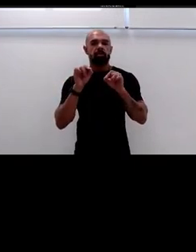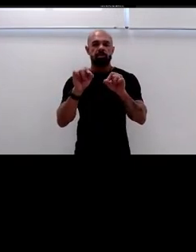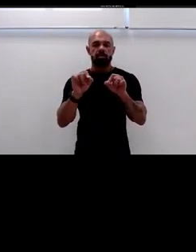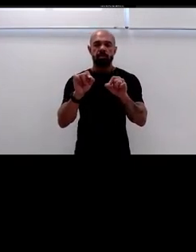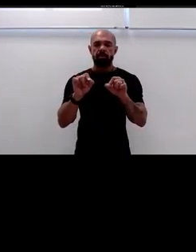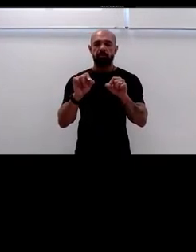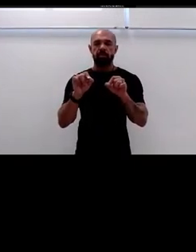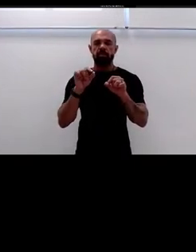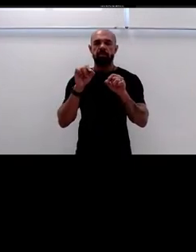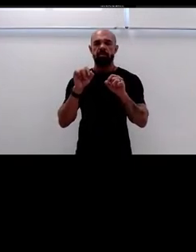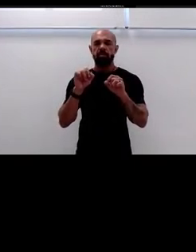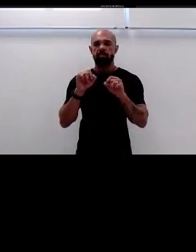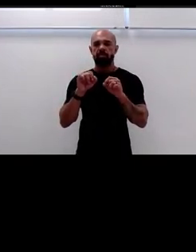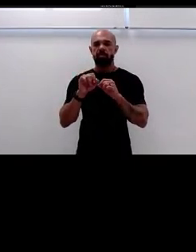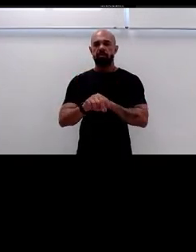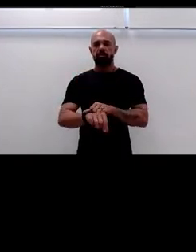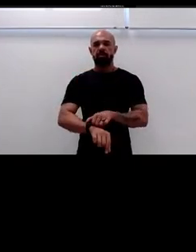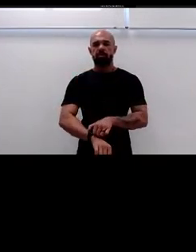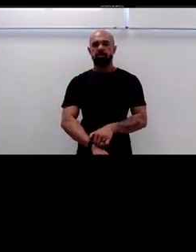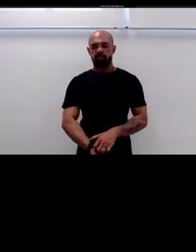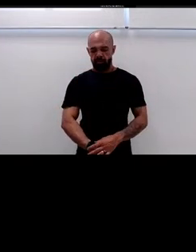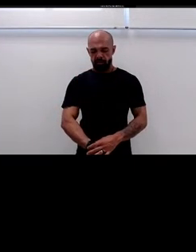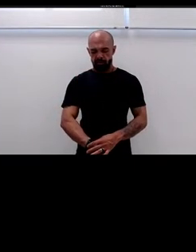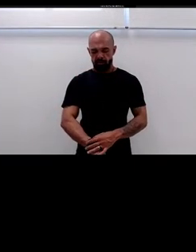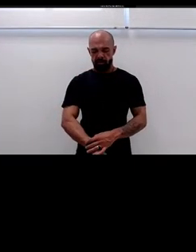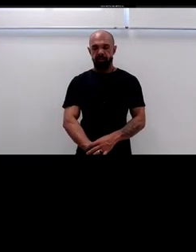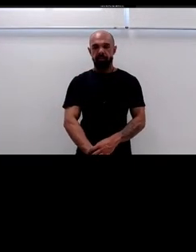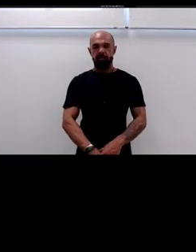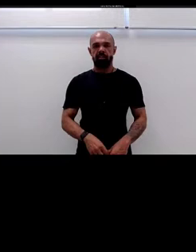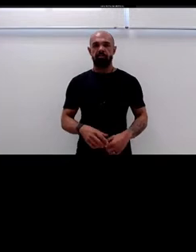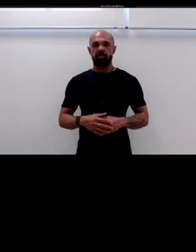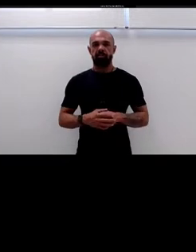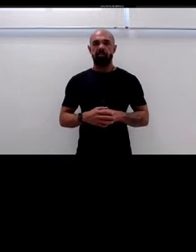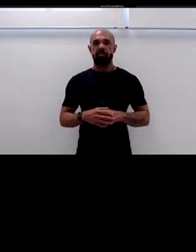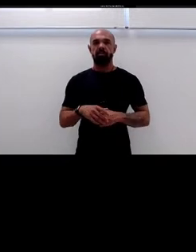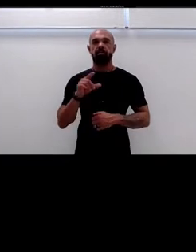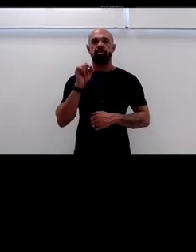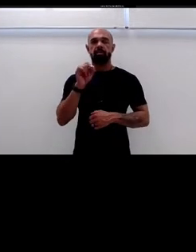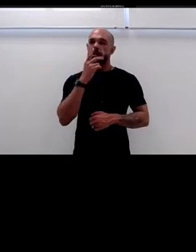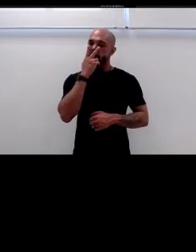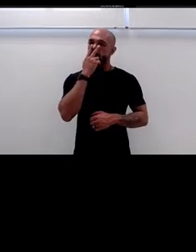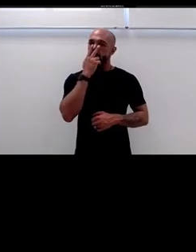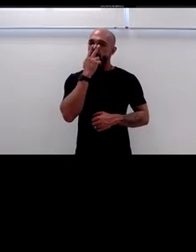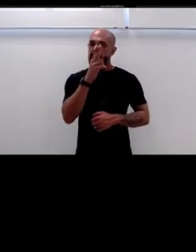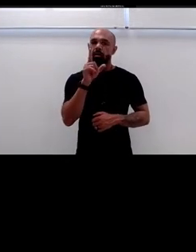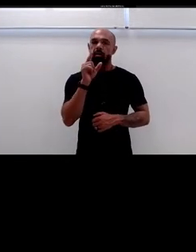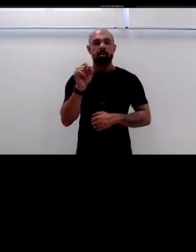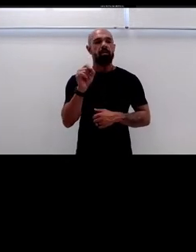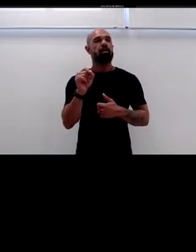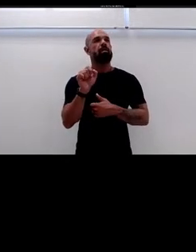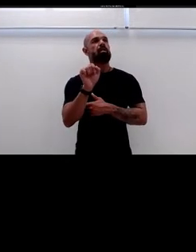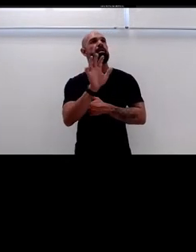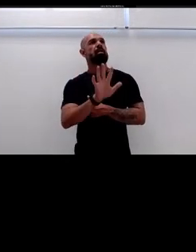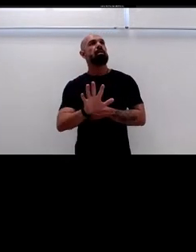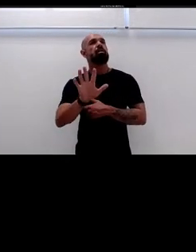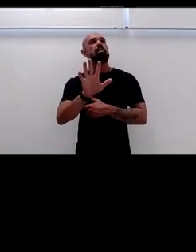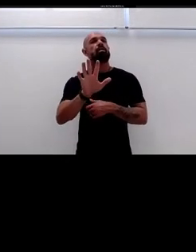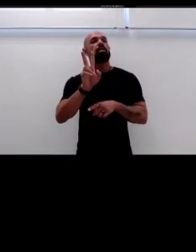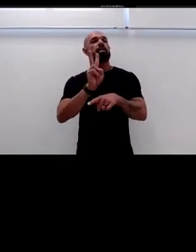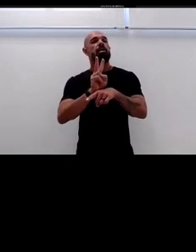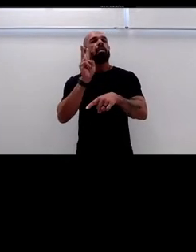pedras, né? É como se fosse uma, de alguma forma, elas representassem aqueles